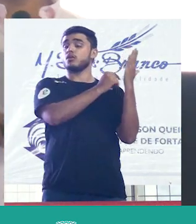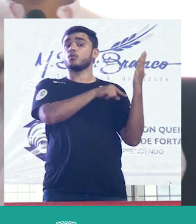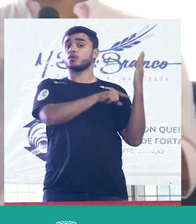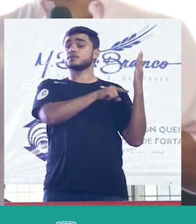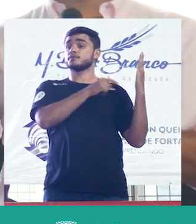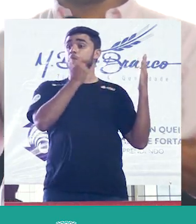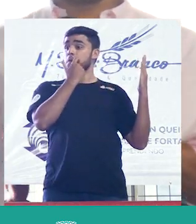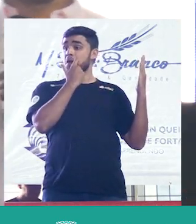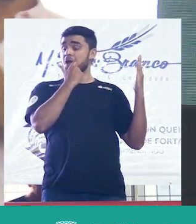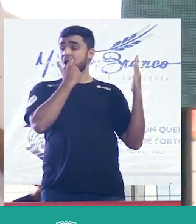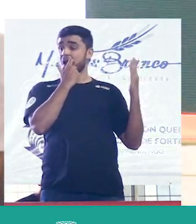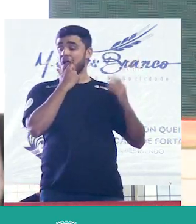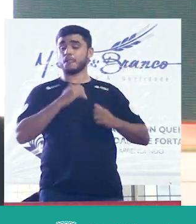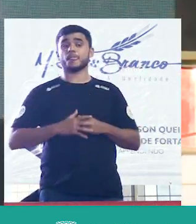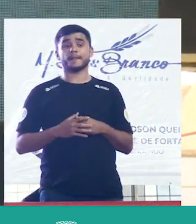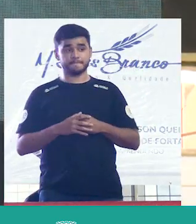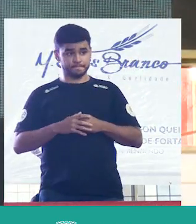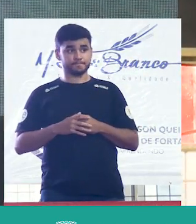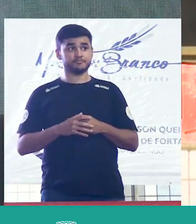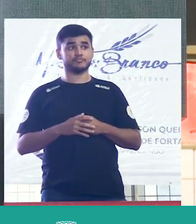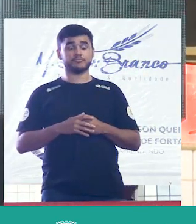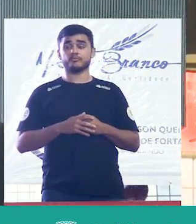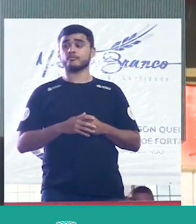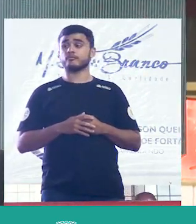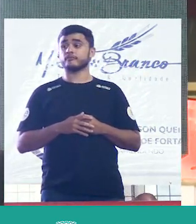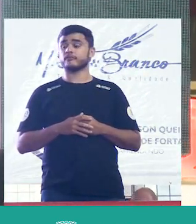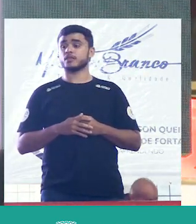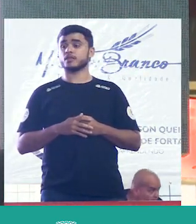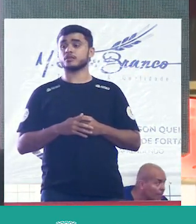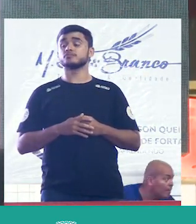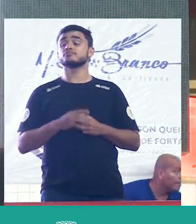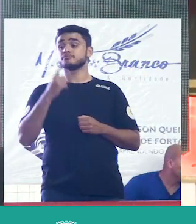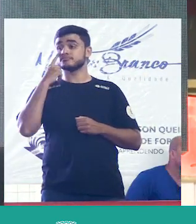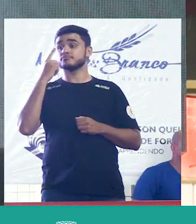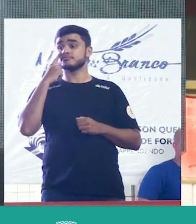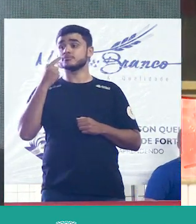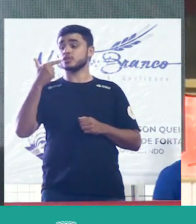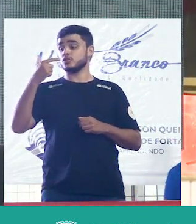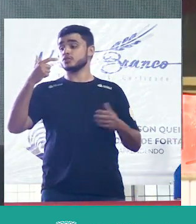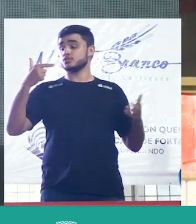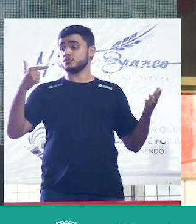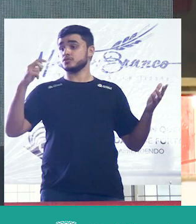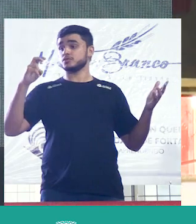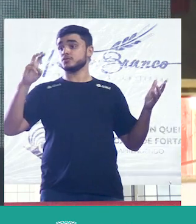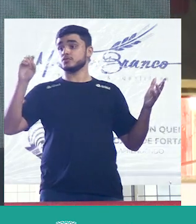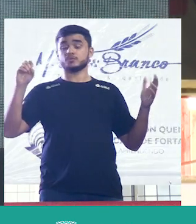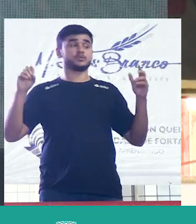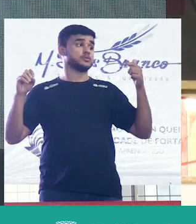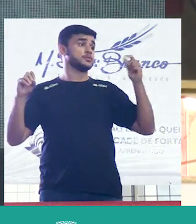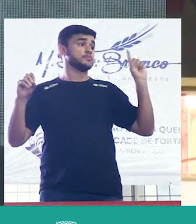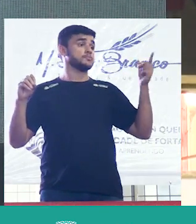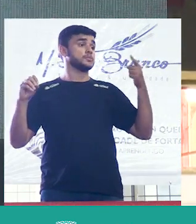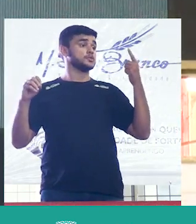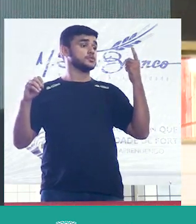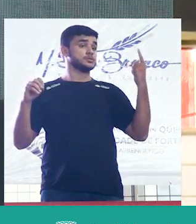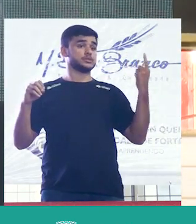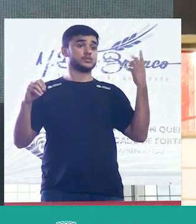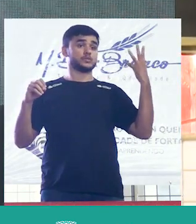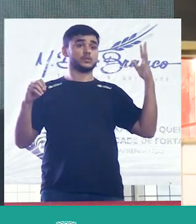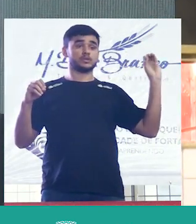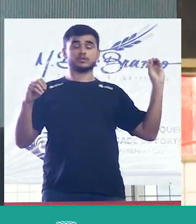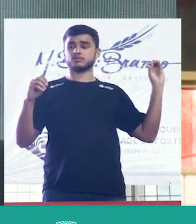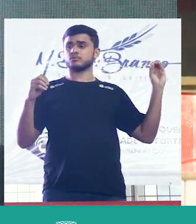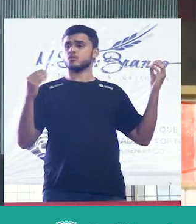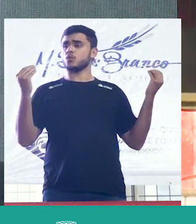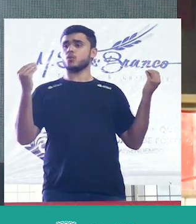Se 2.280 seriam para 100%, 1.140 seria quanto em termos percentuais? Você